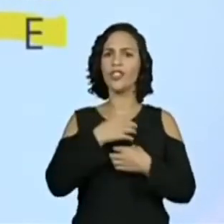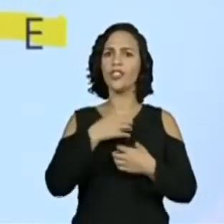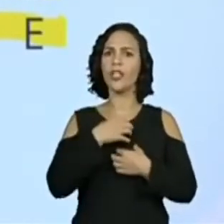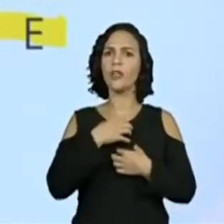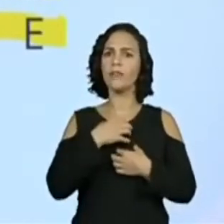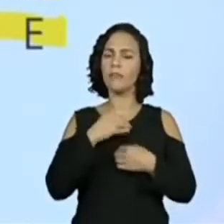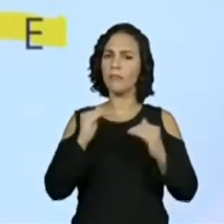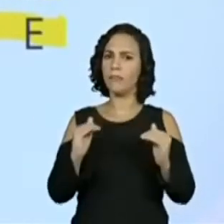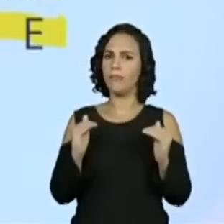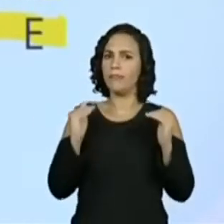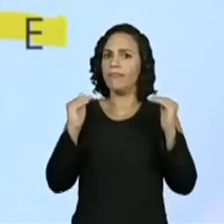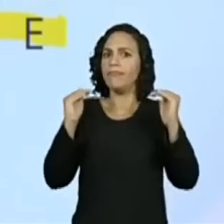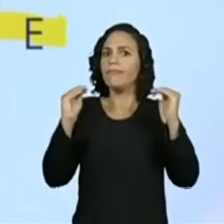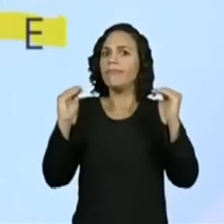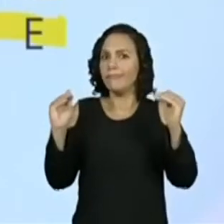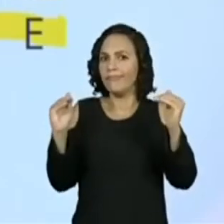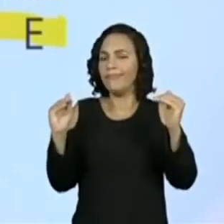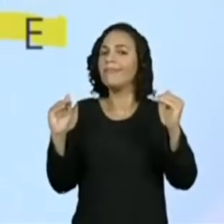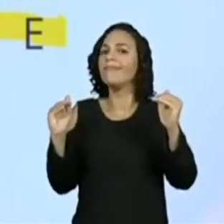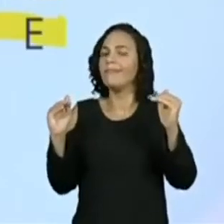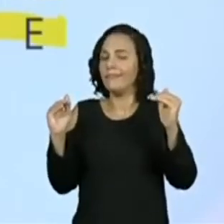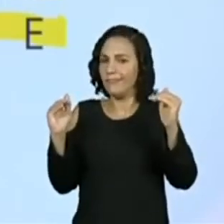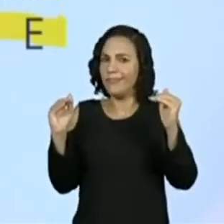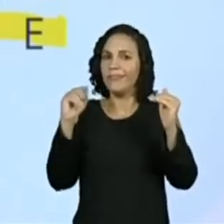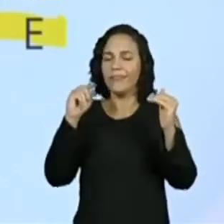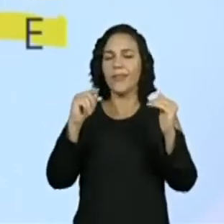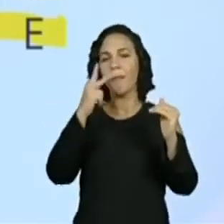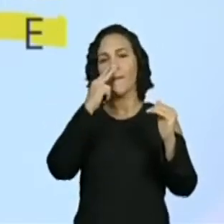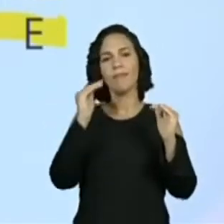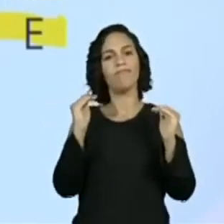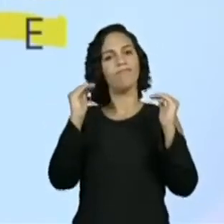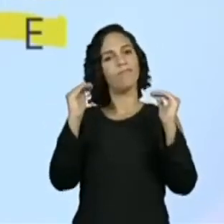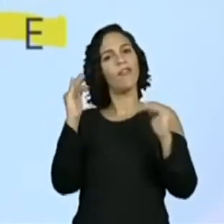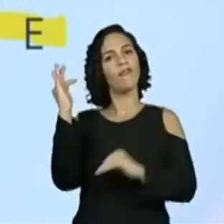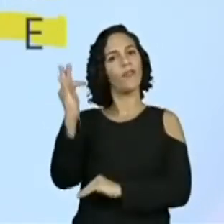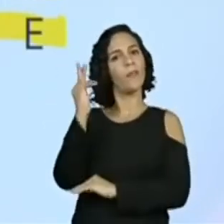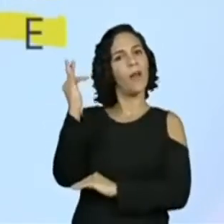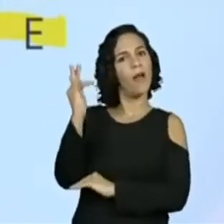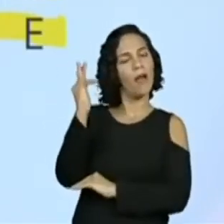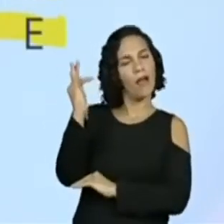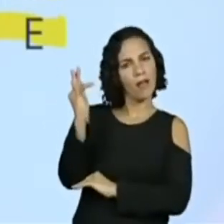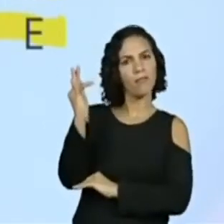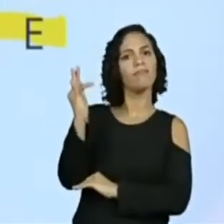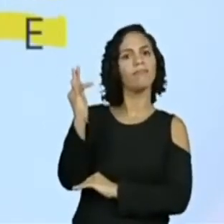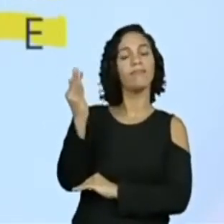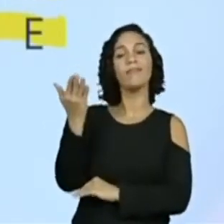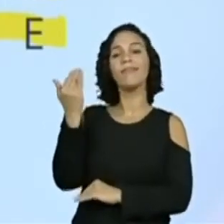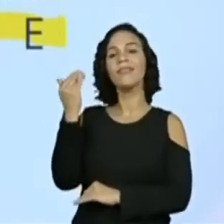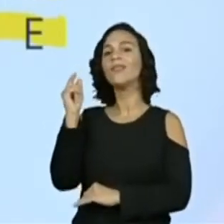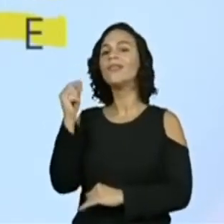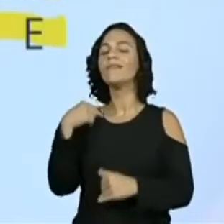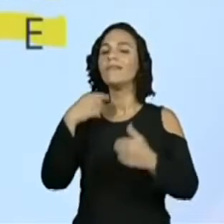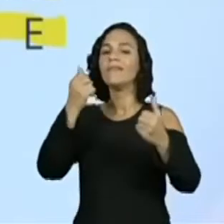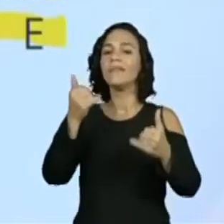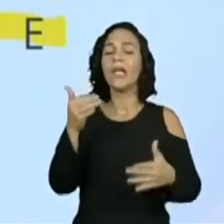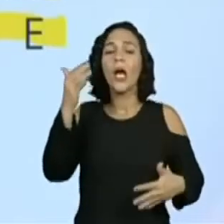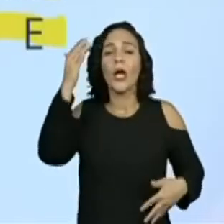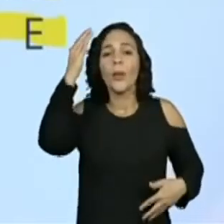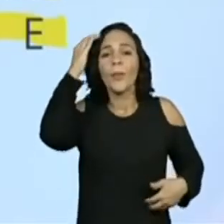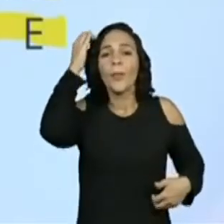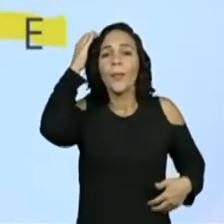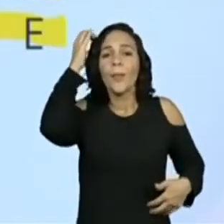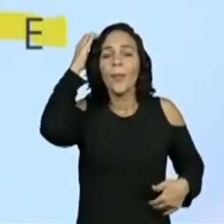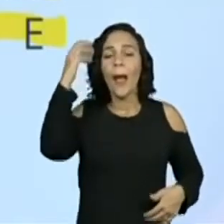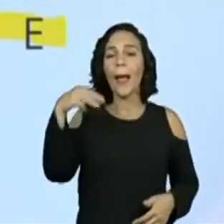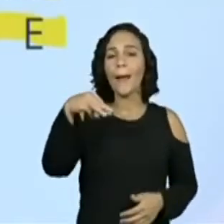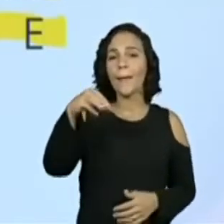professora? Ela trouxe um conhecimento um pouquinho mais formal sobre aquele que no começo a gente chamou de macaquinho.